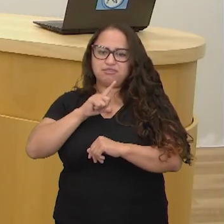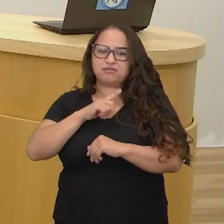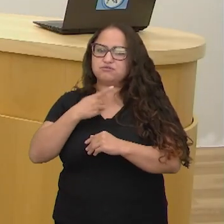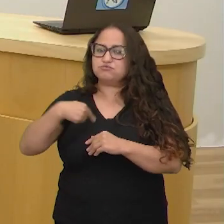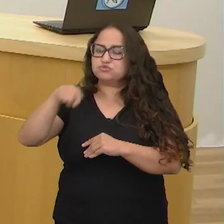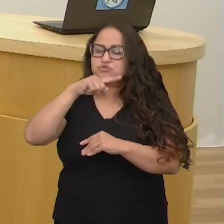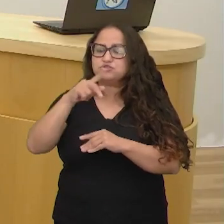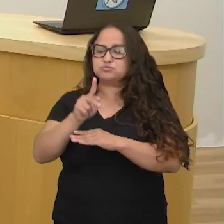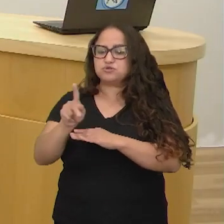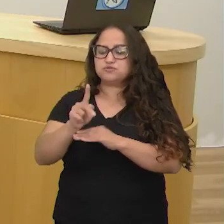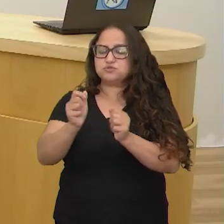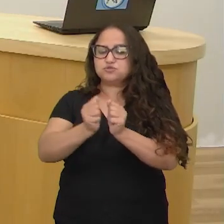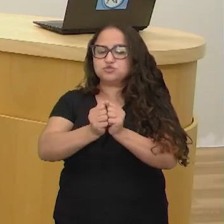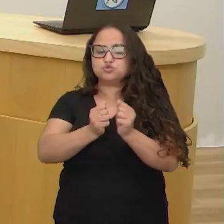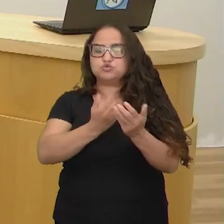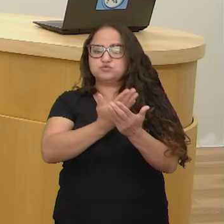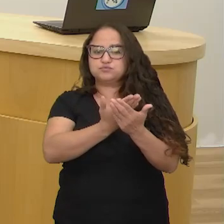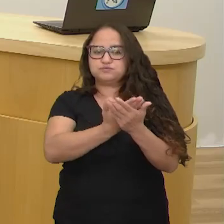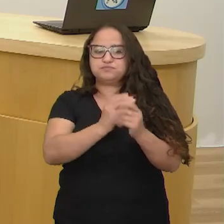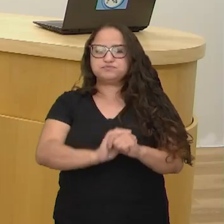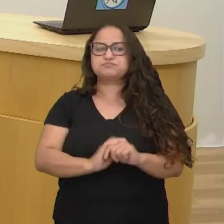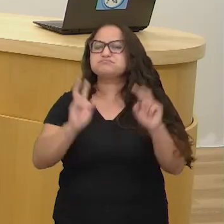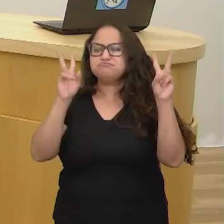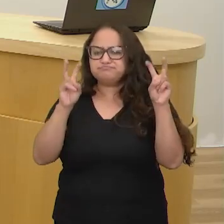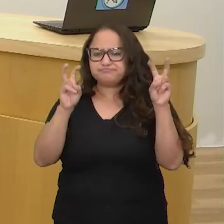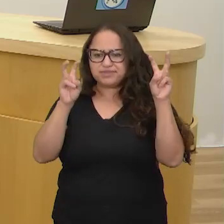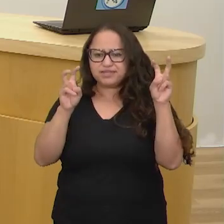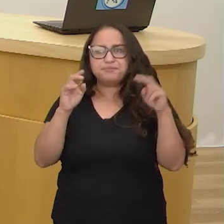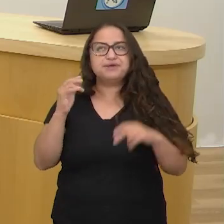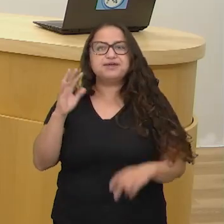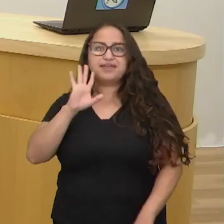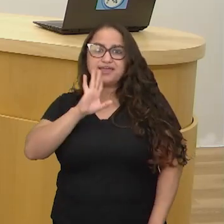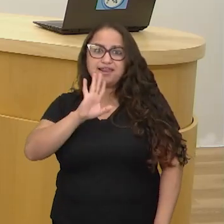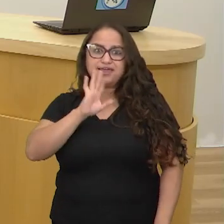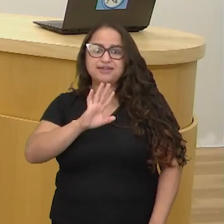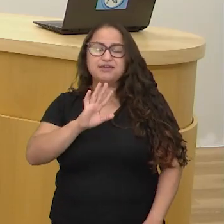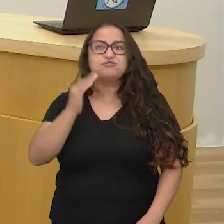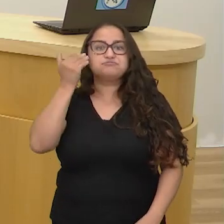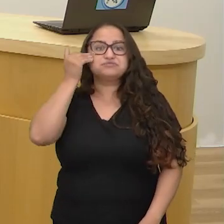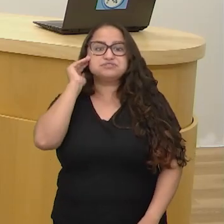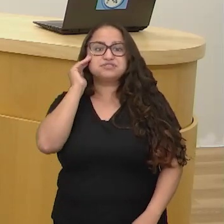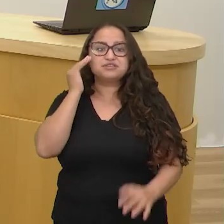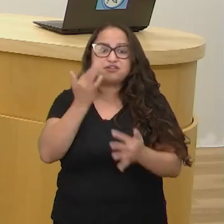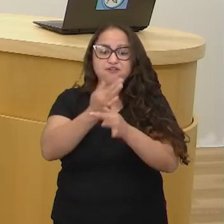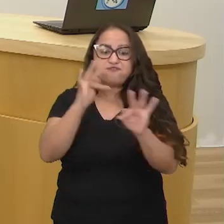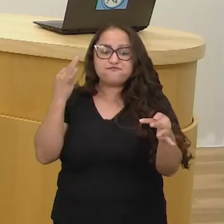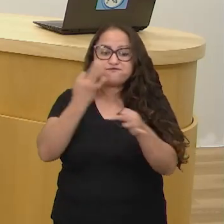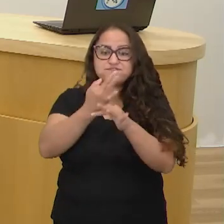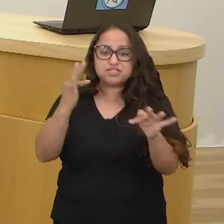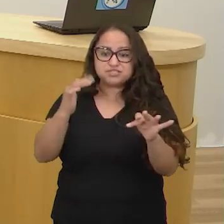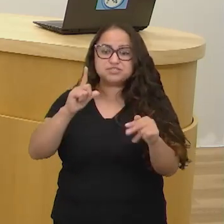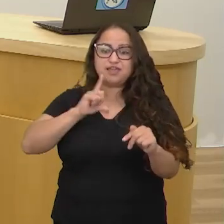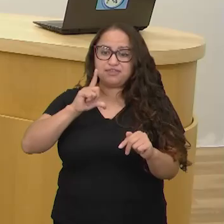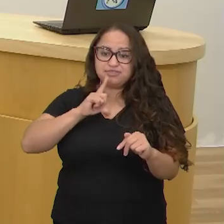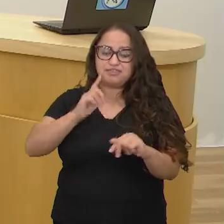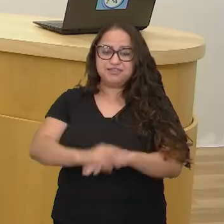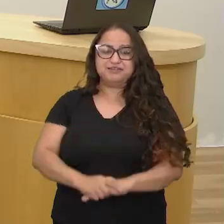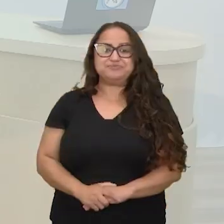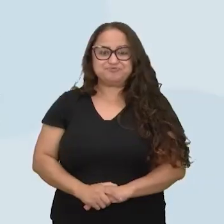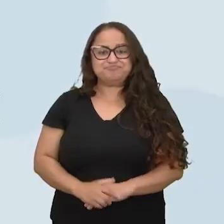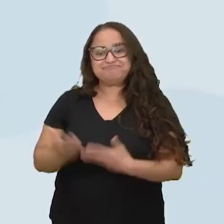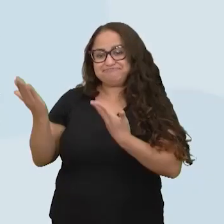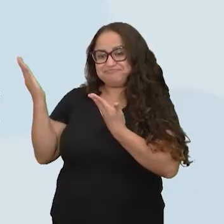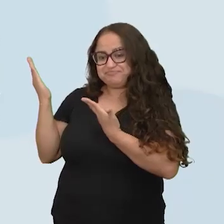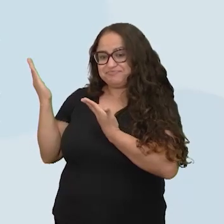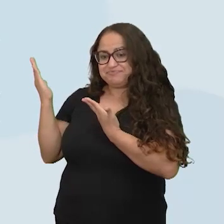nossos professores, nesse tema que é muito legal para entender a física de partículas, ó. Pessoal, tá